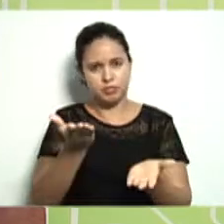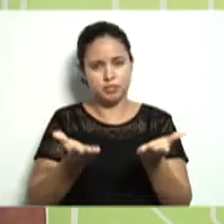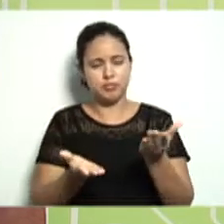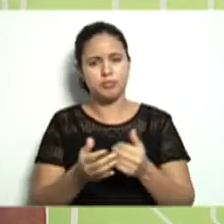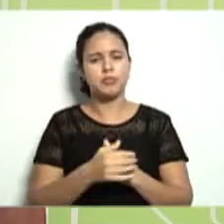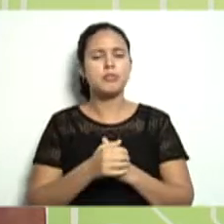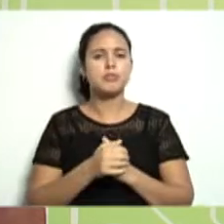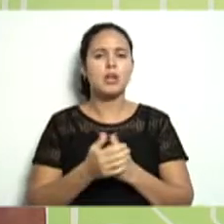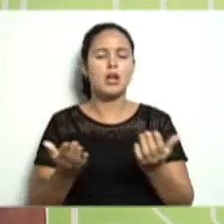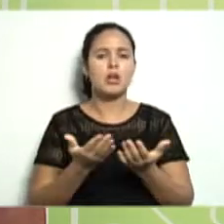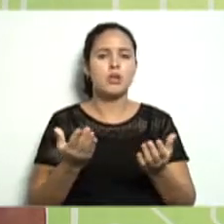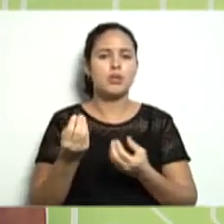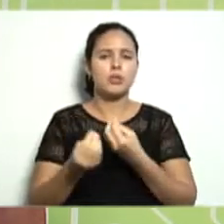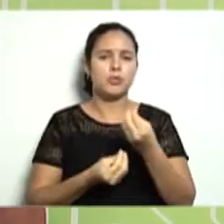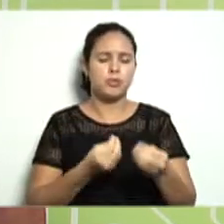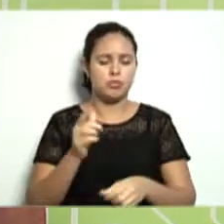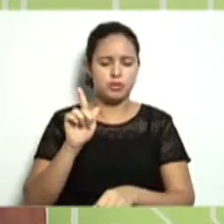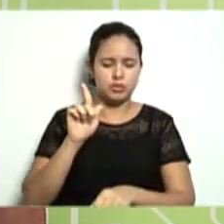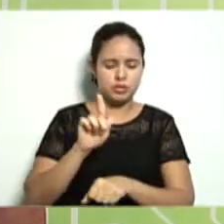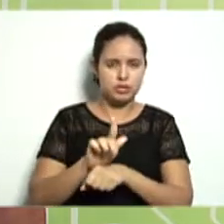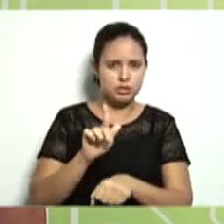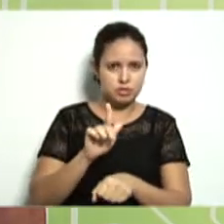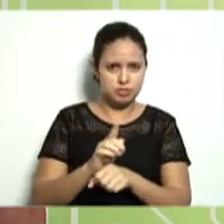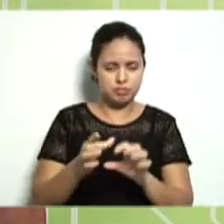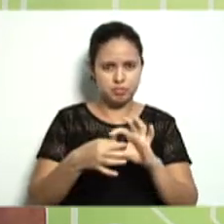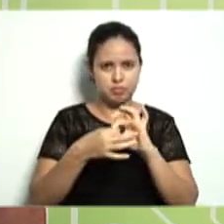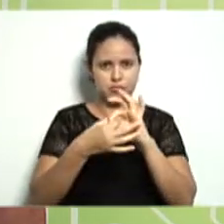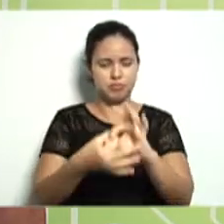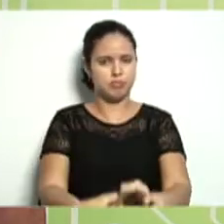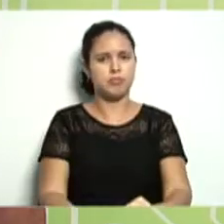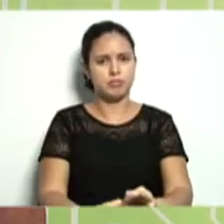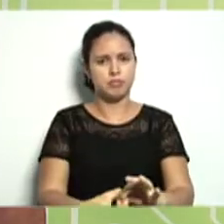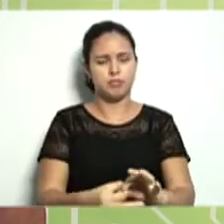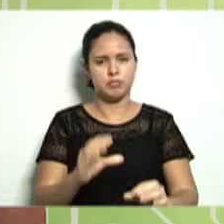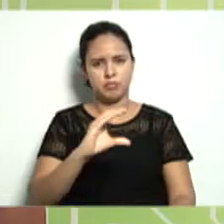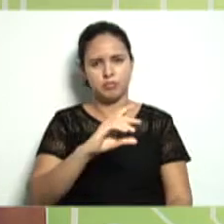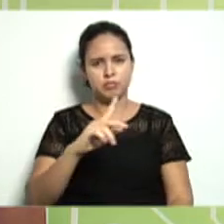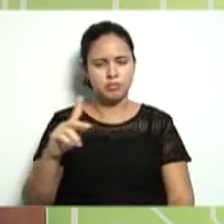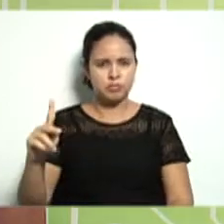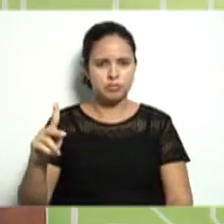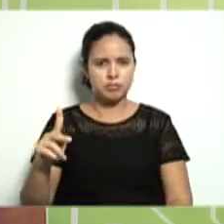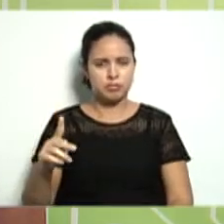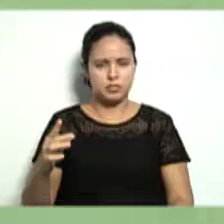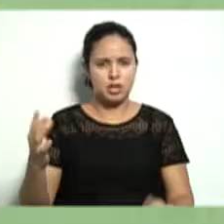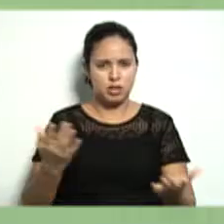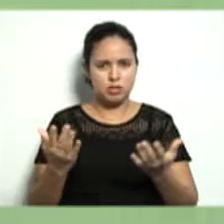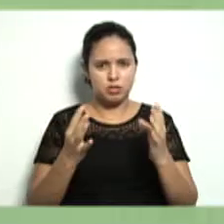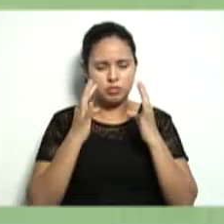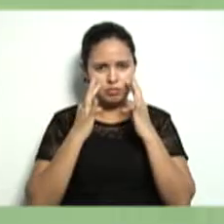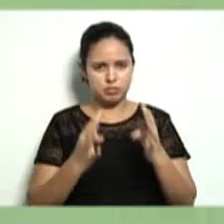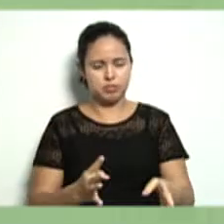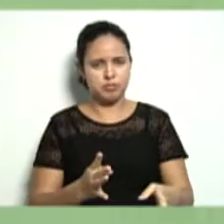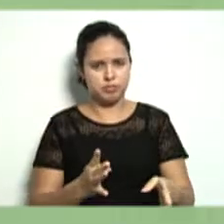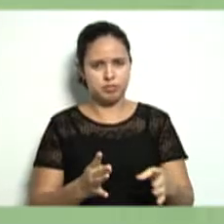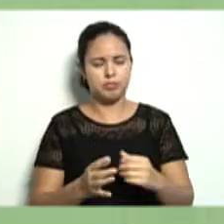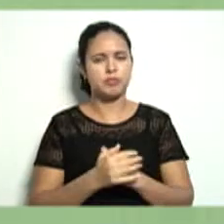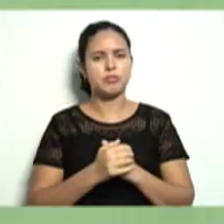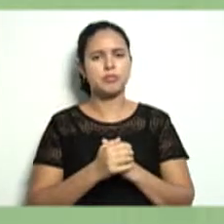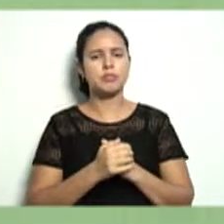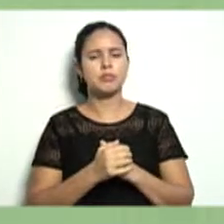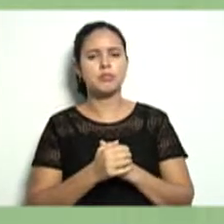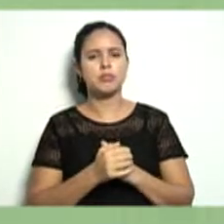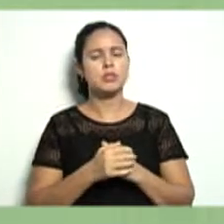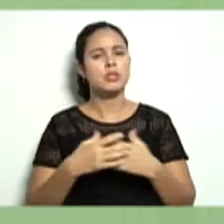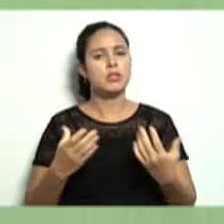sobre algumas tendências de gestão ligadas diretamente para a cooperativa. Vamos ficar atento aqui. Olhando aqui para a